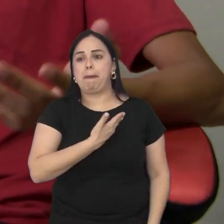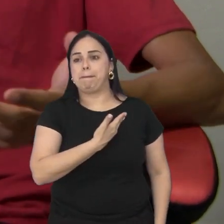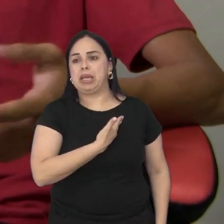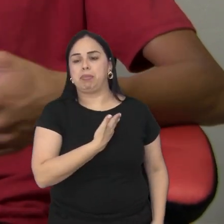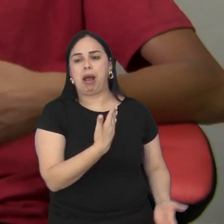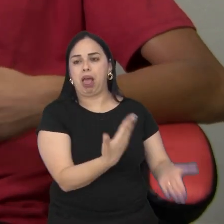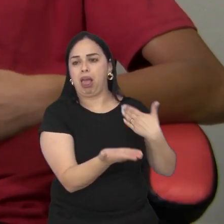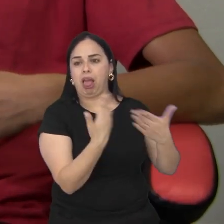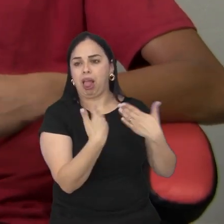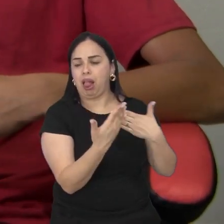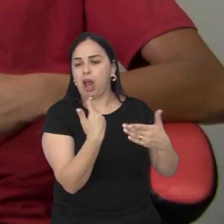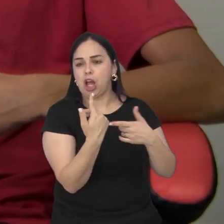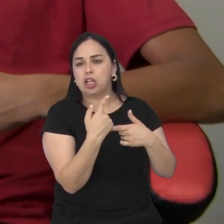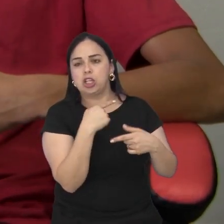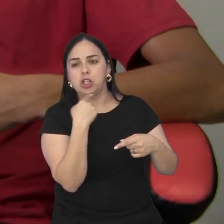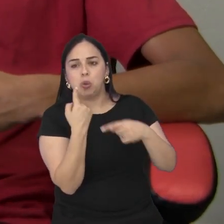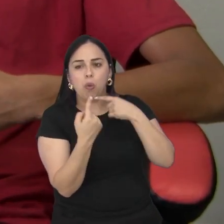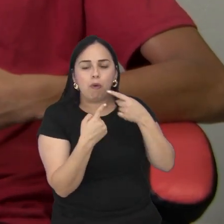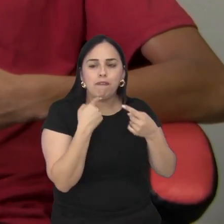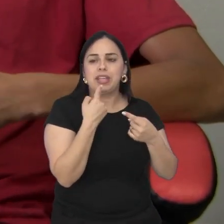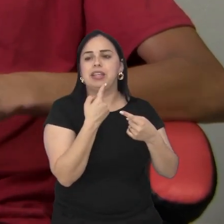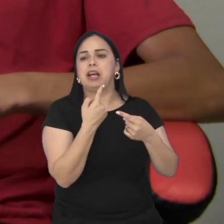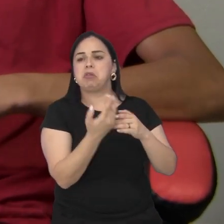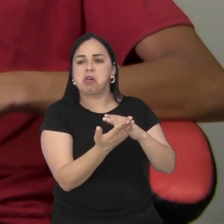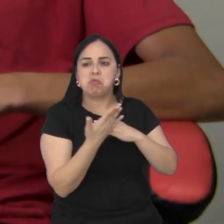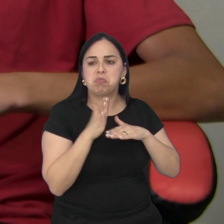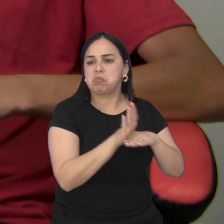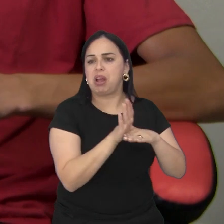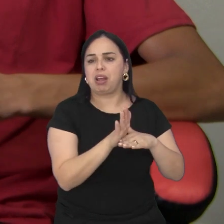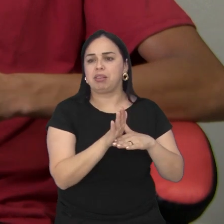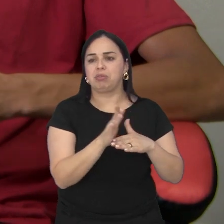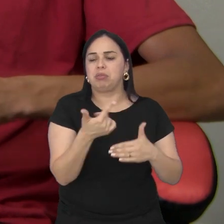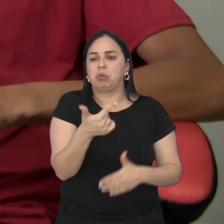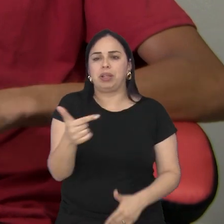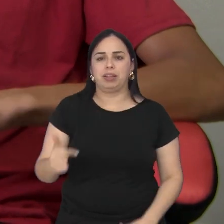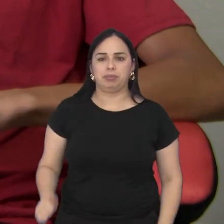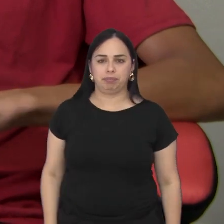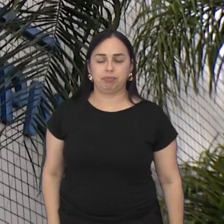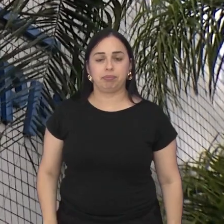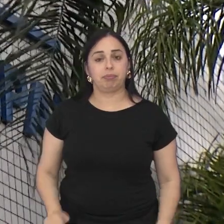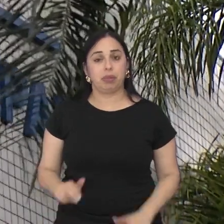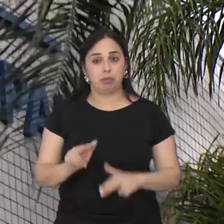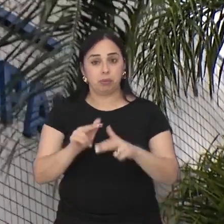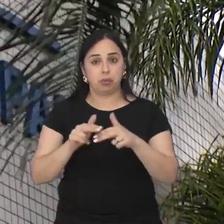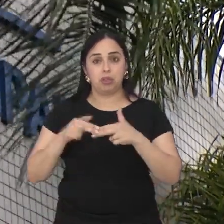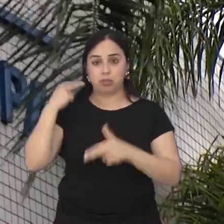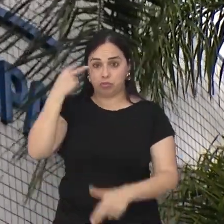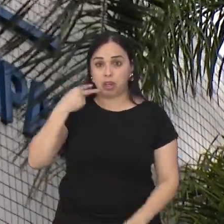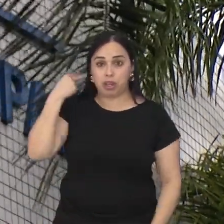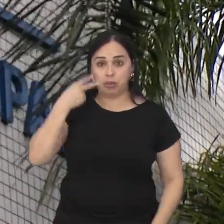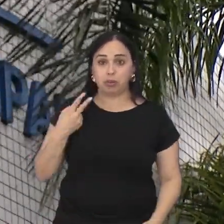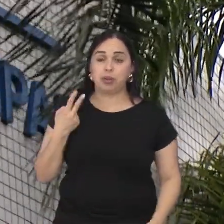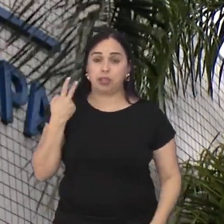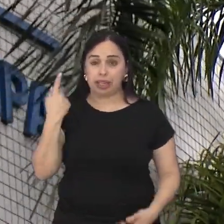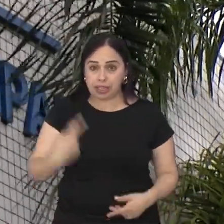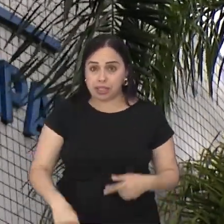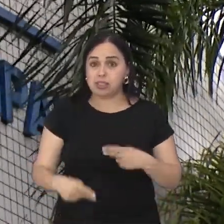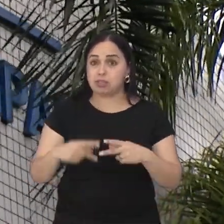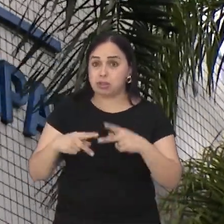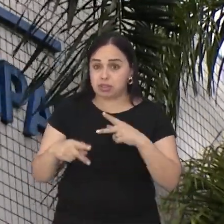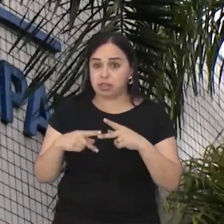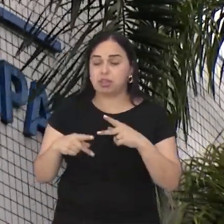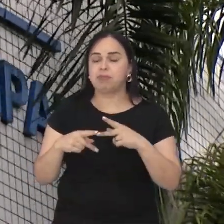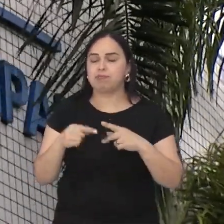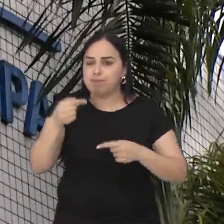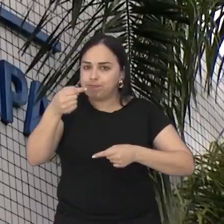aquele colega para você conversar, nem nada, então é só você e a tela do computador. A Câmara Municipal de São José dos Campos